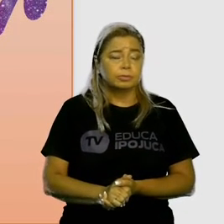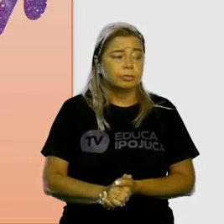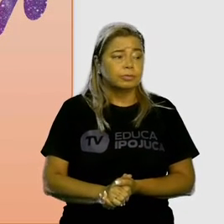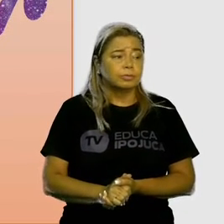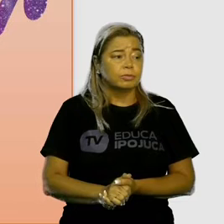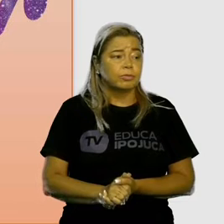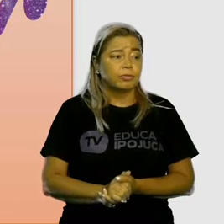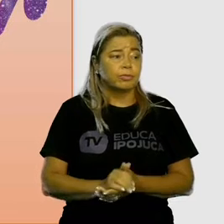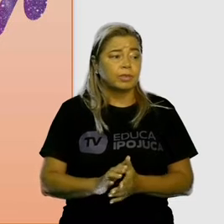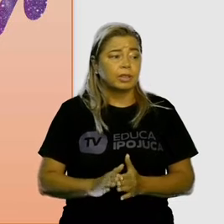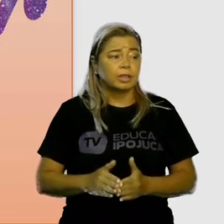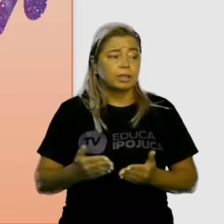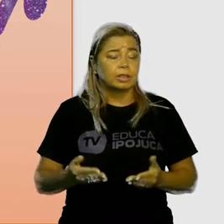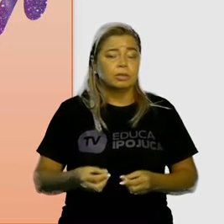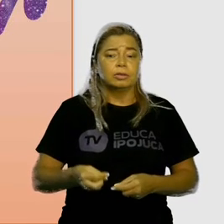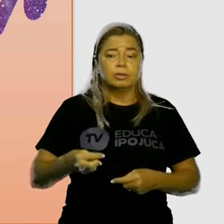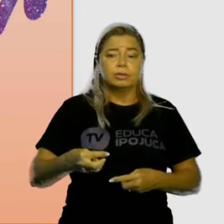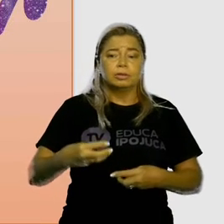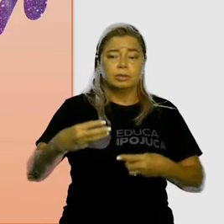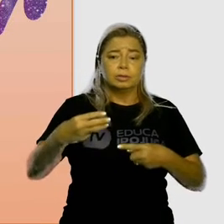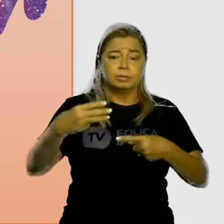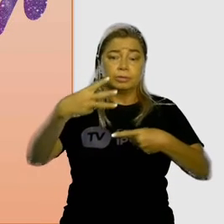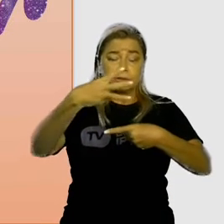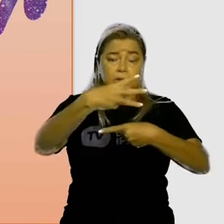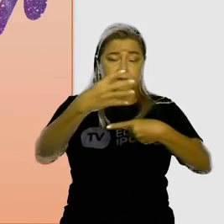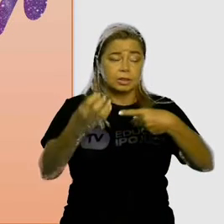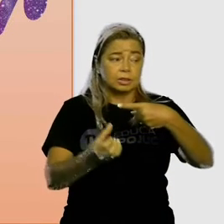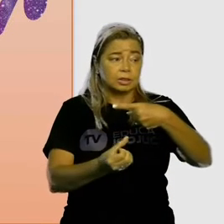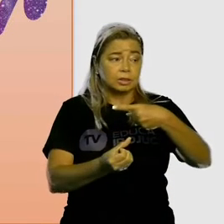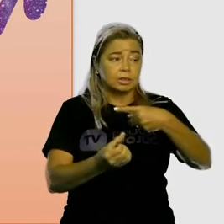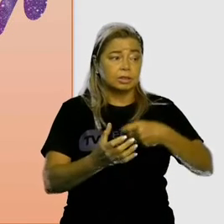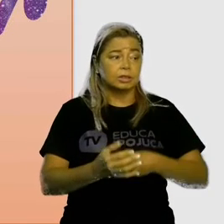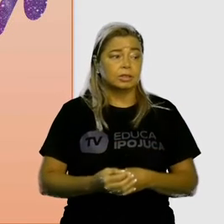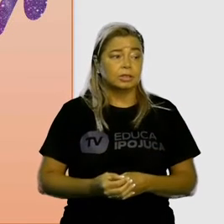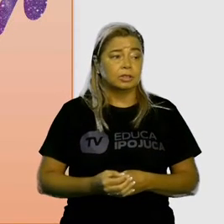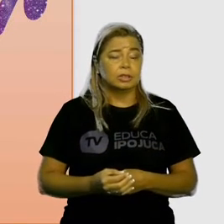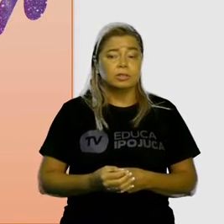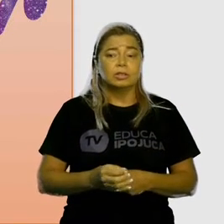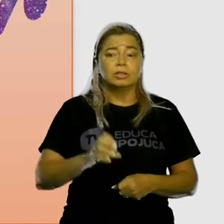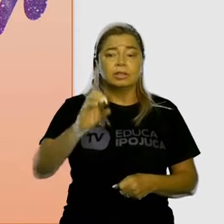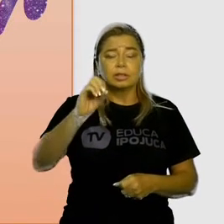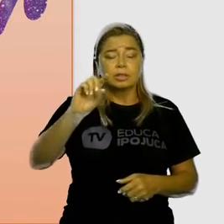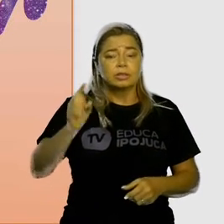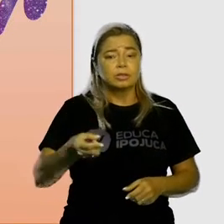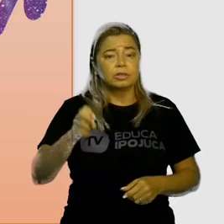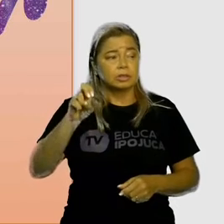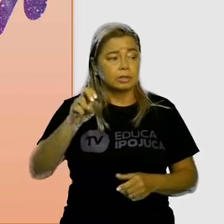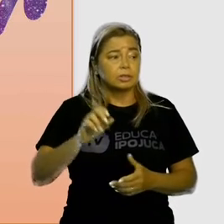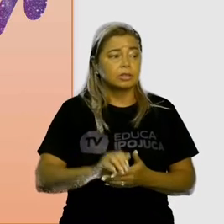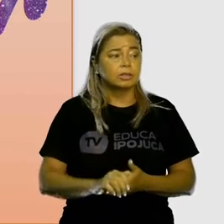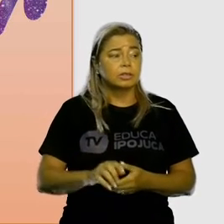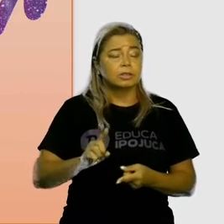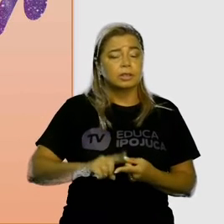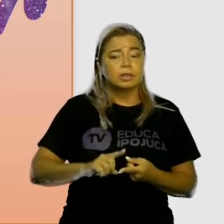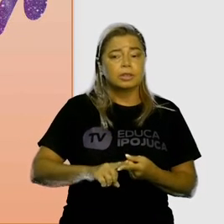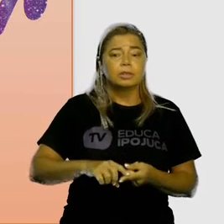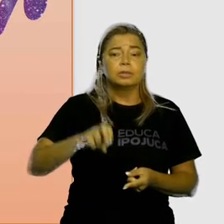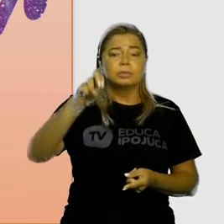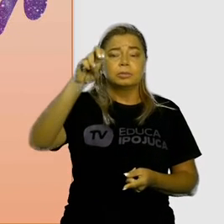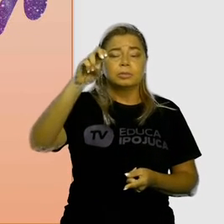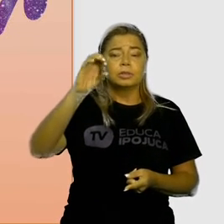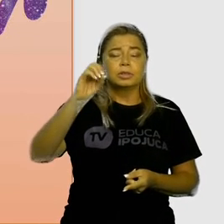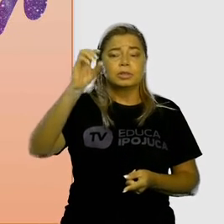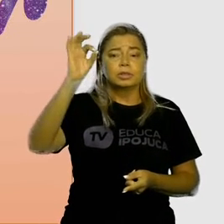Eu vou deixar aqui 3 em 6, também dá 0,5, também dá